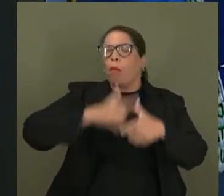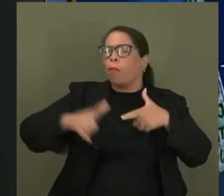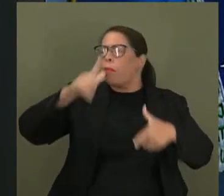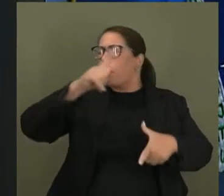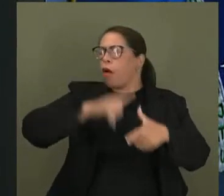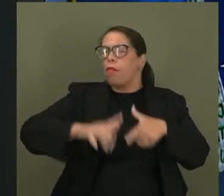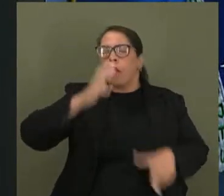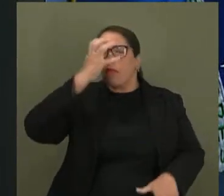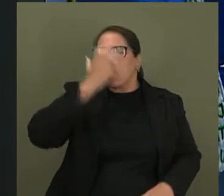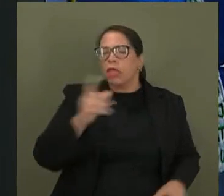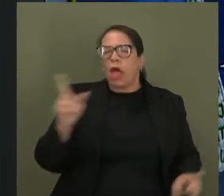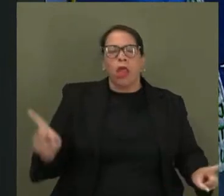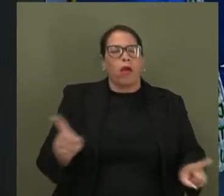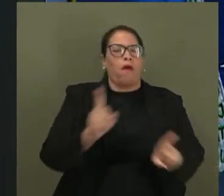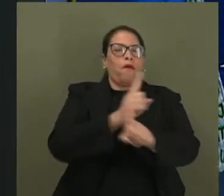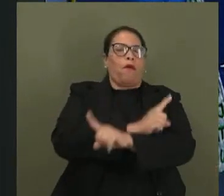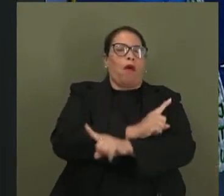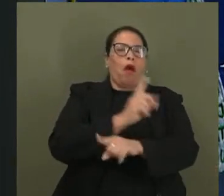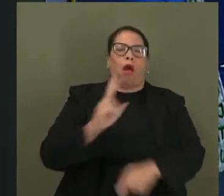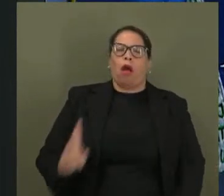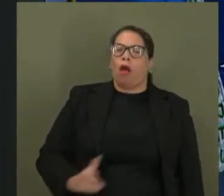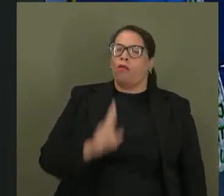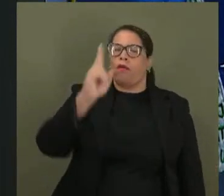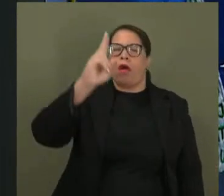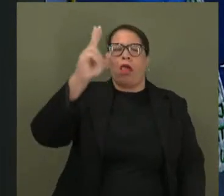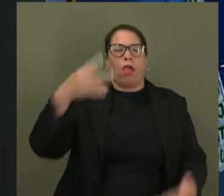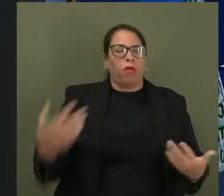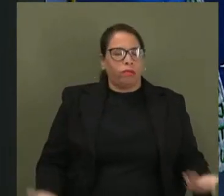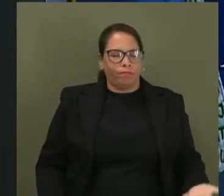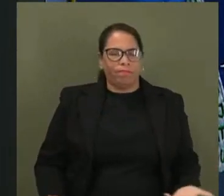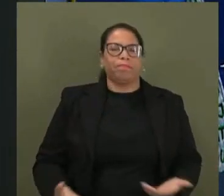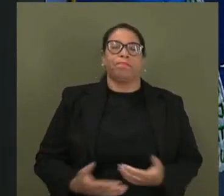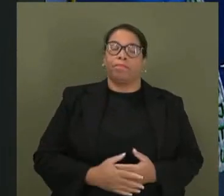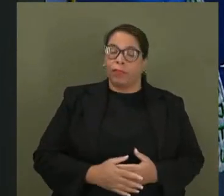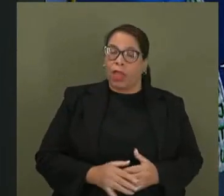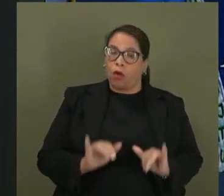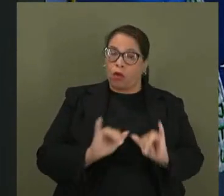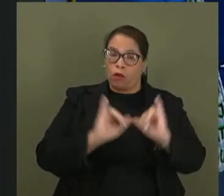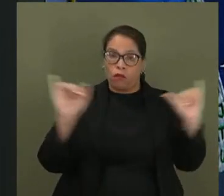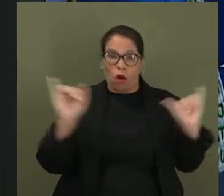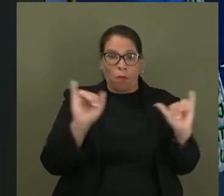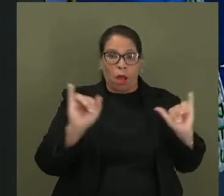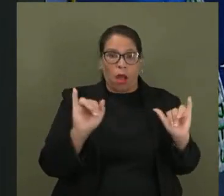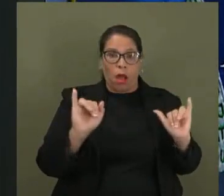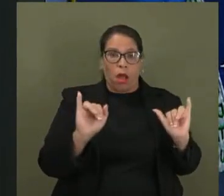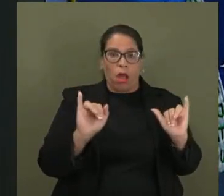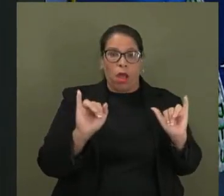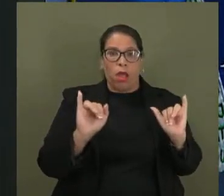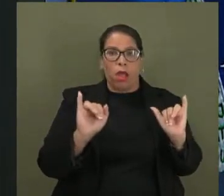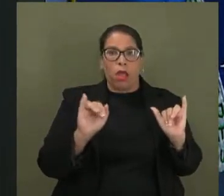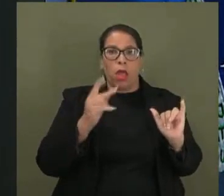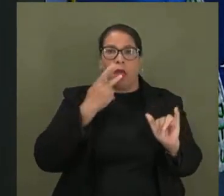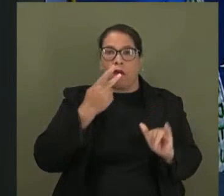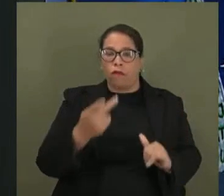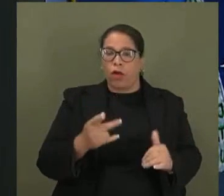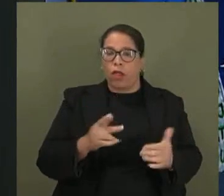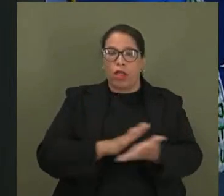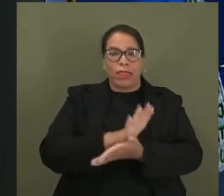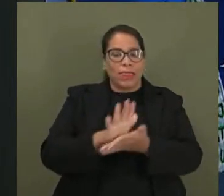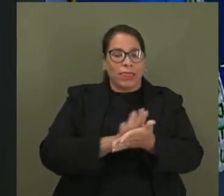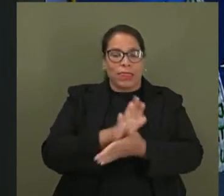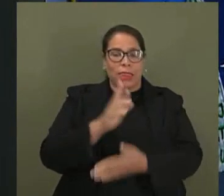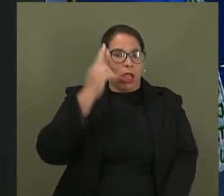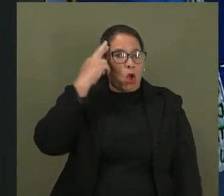morais e de inversões de valores dessa nação. Eu quero deixar claro que não estou me reportando aqui ao atual presidente